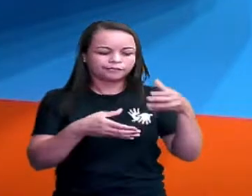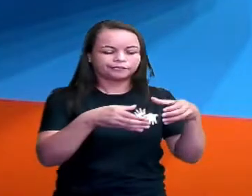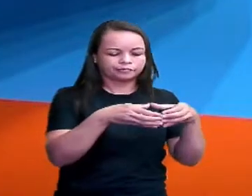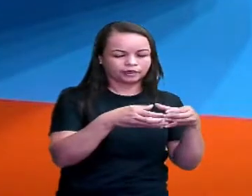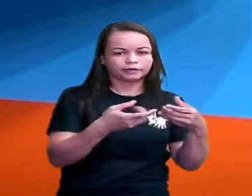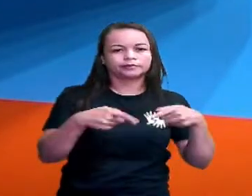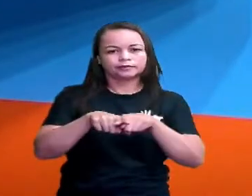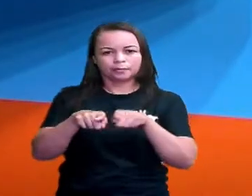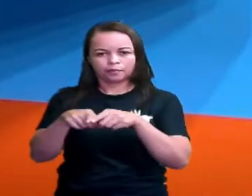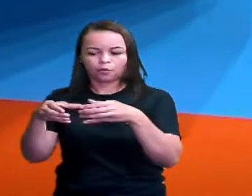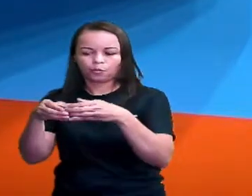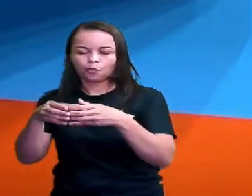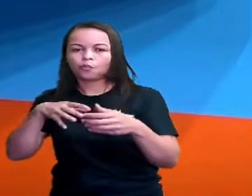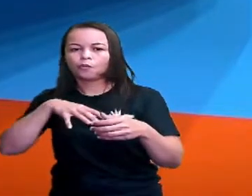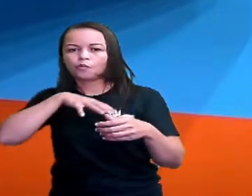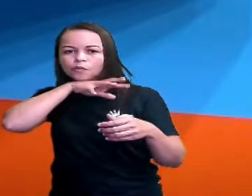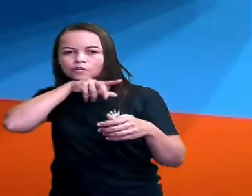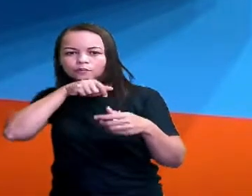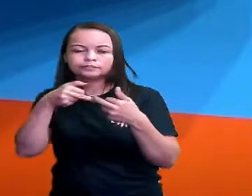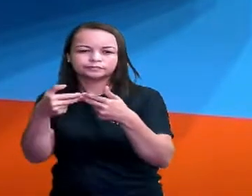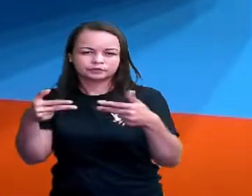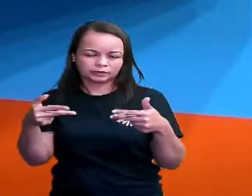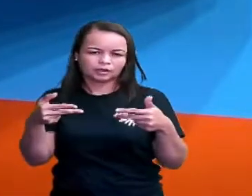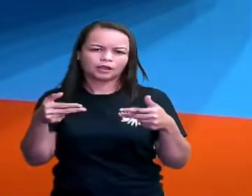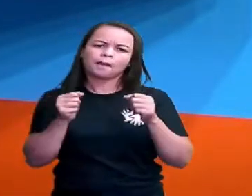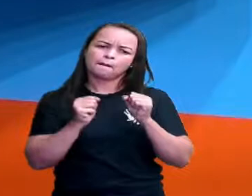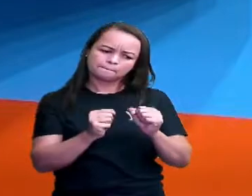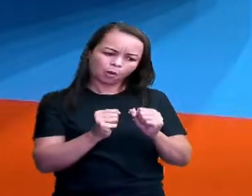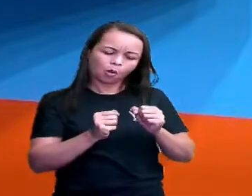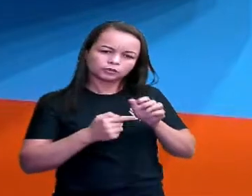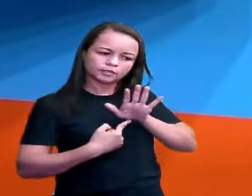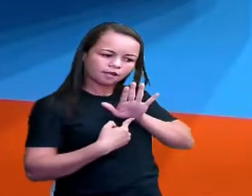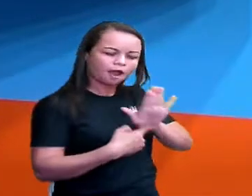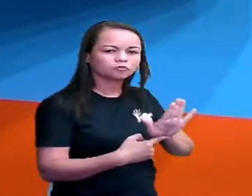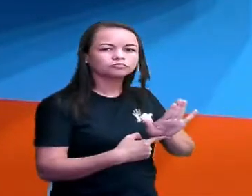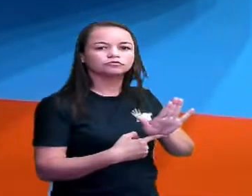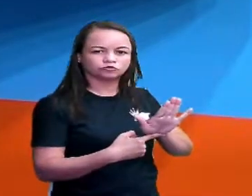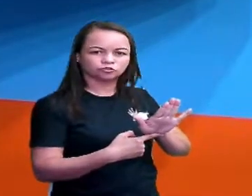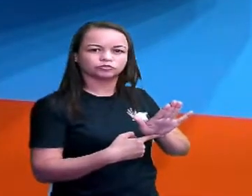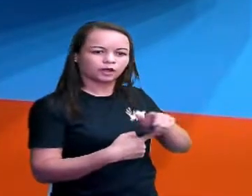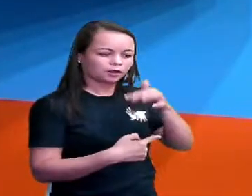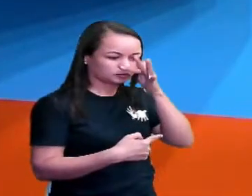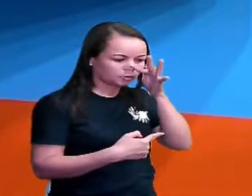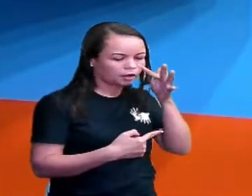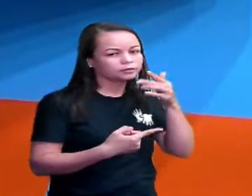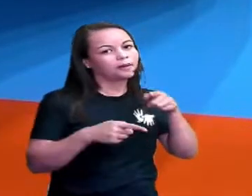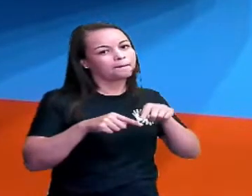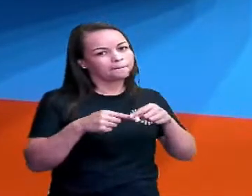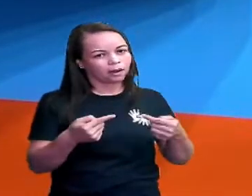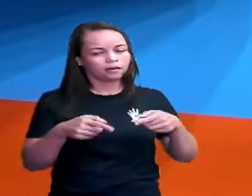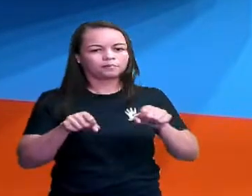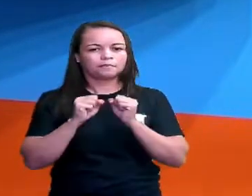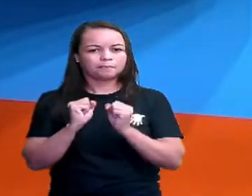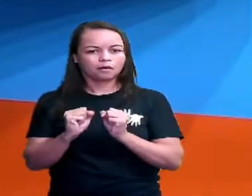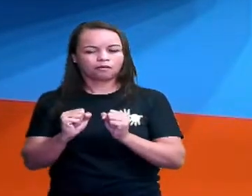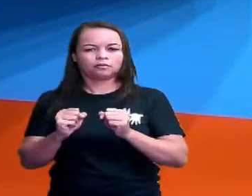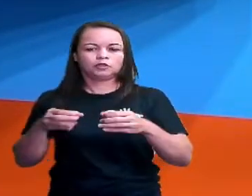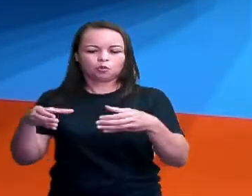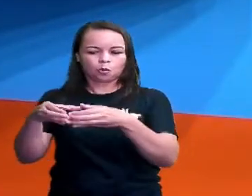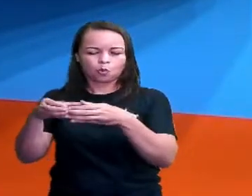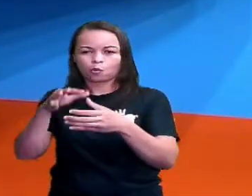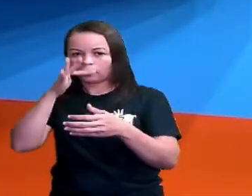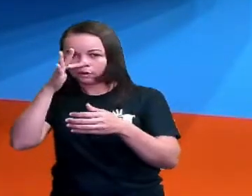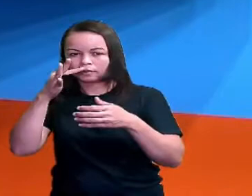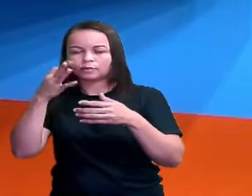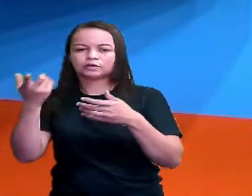que favorecem as plantas e podem ter relações também que prejudicam essas plantinhas. Então, isso